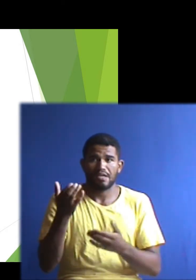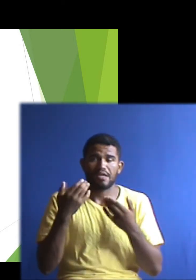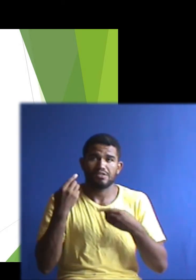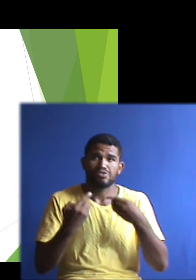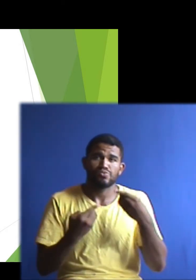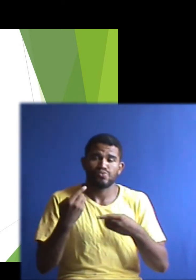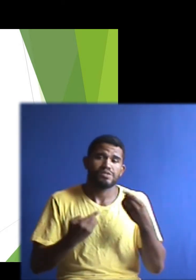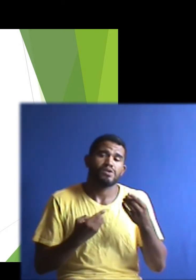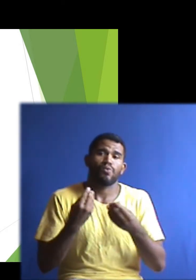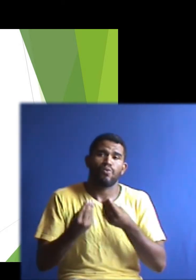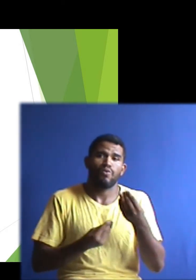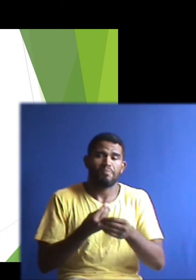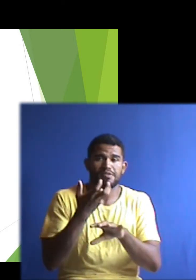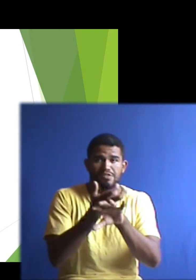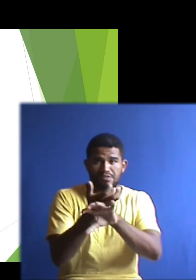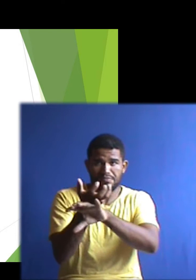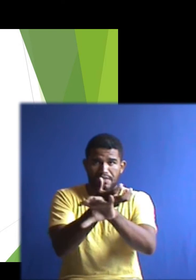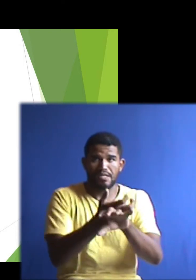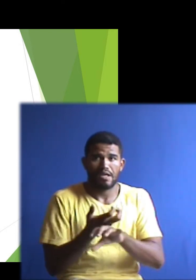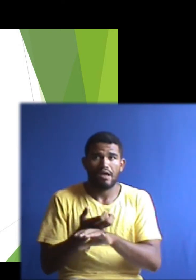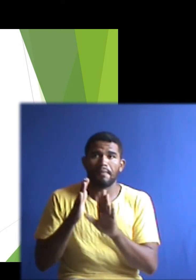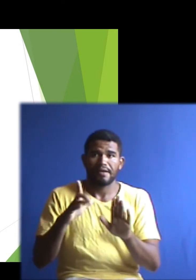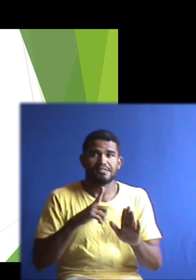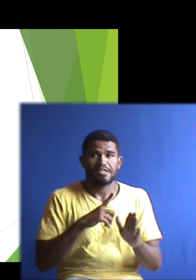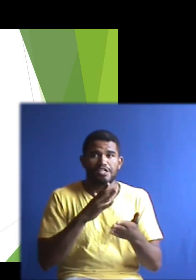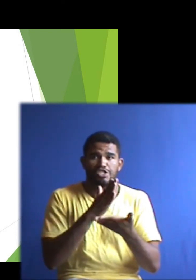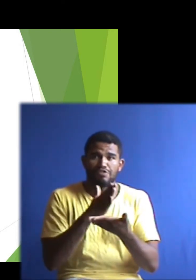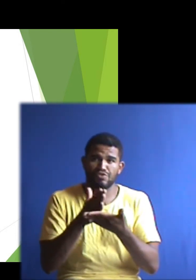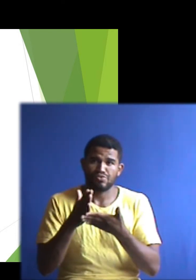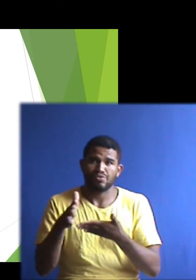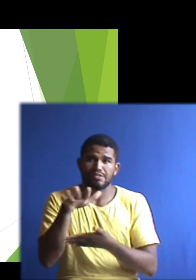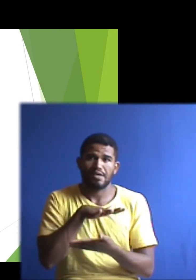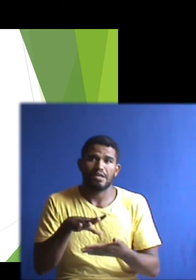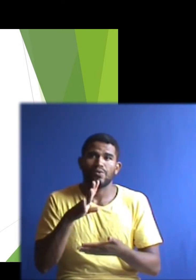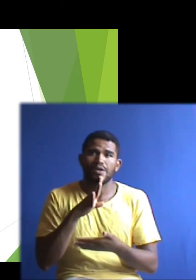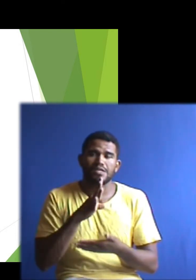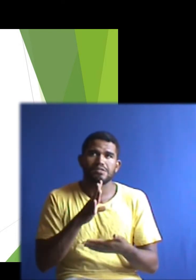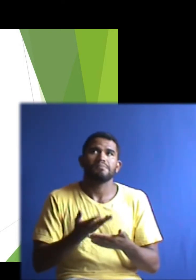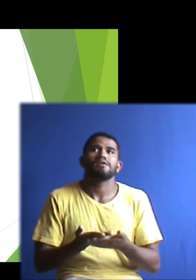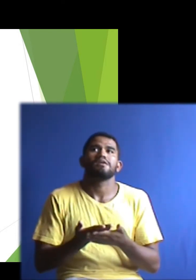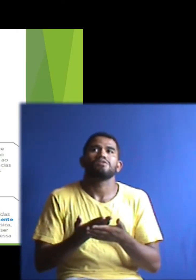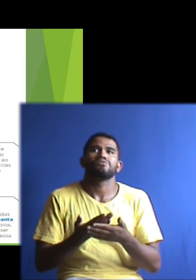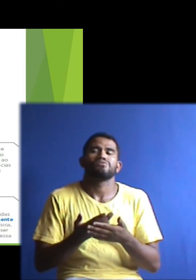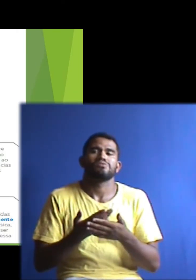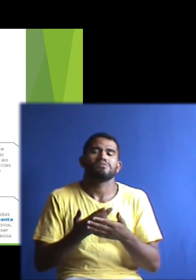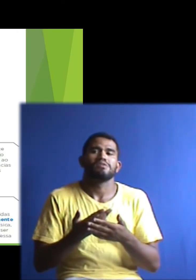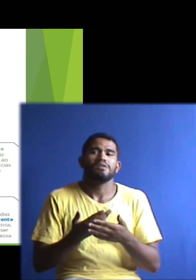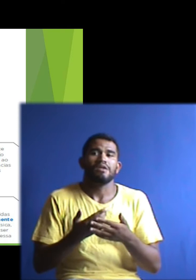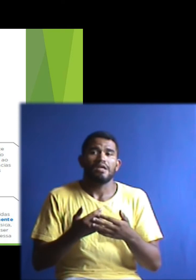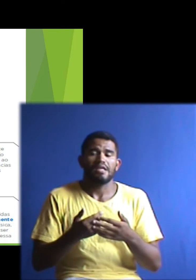presa nela, mas ela divide em áreas do conhecimento e de componentes